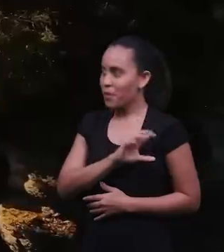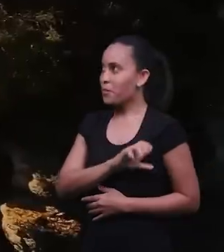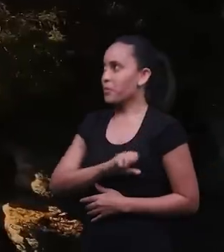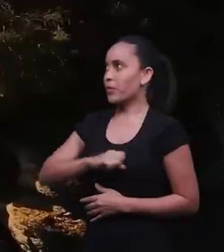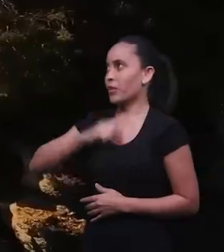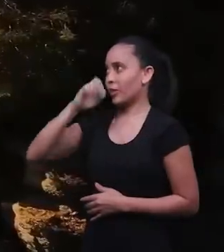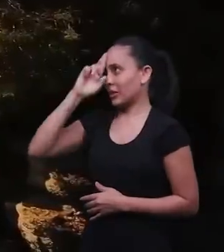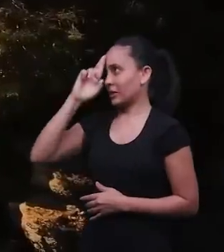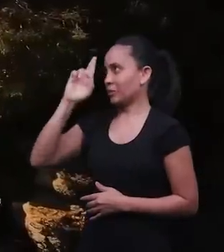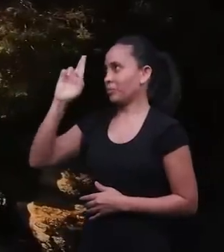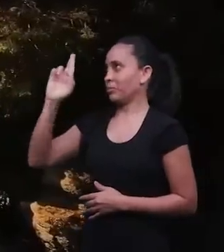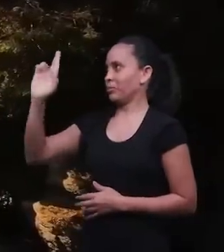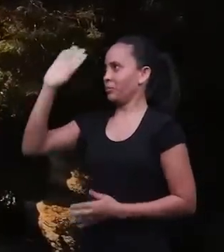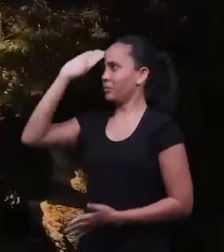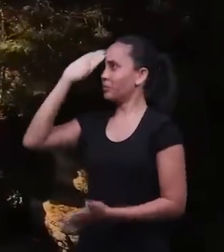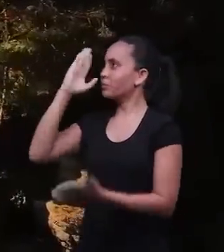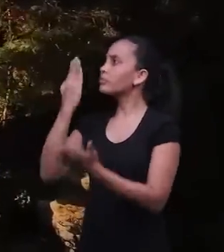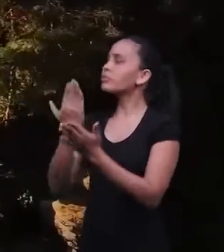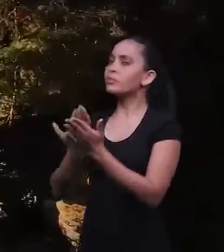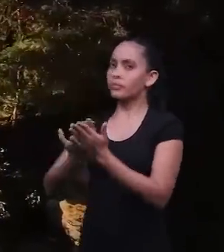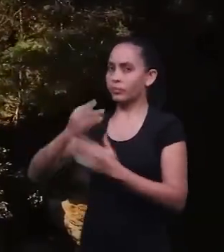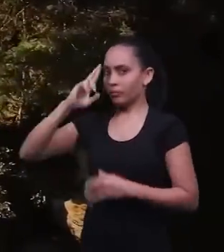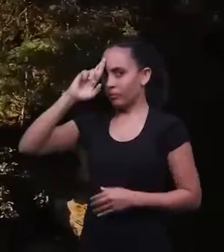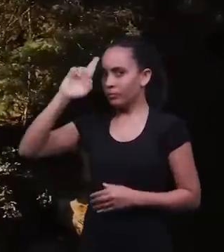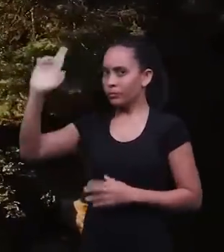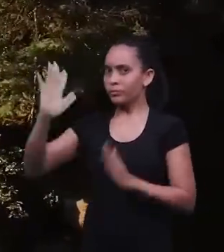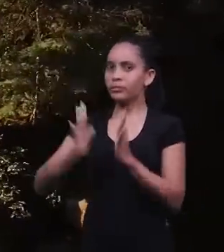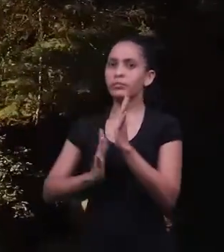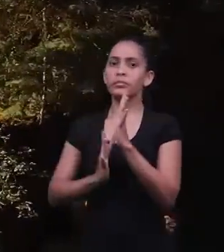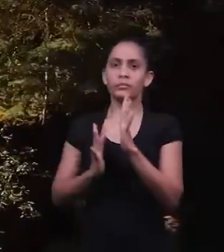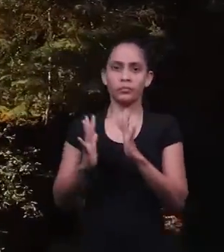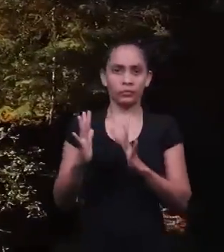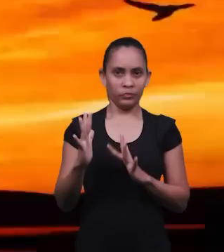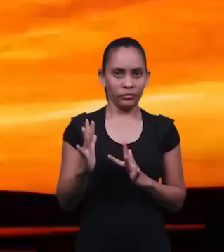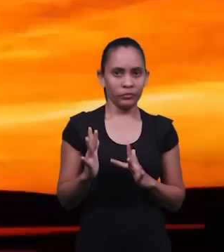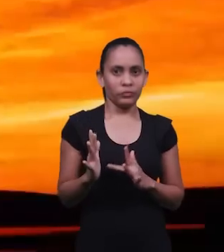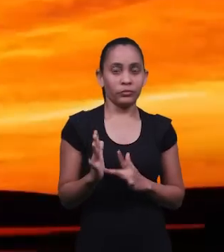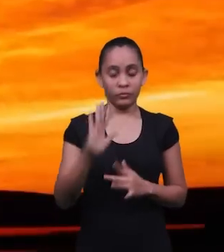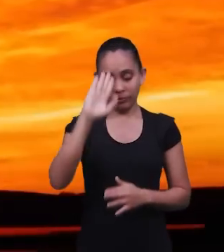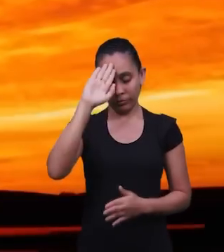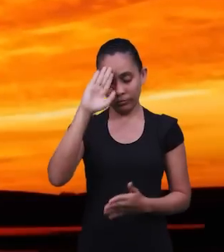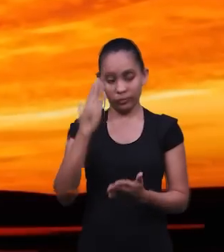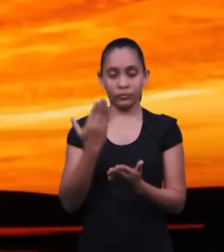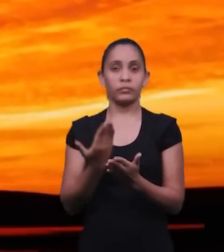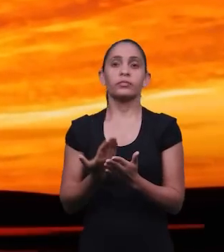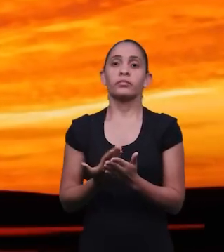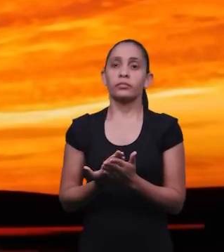Senhor.